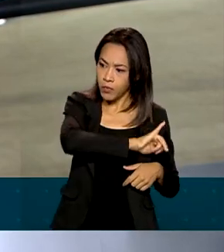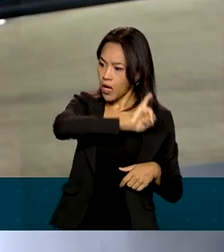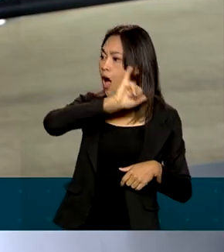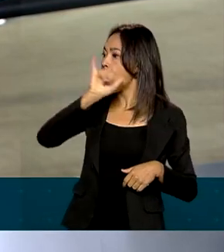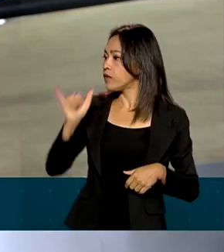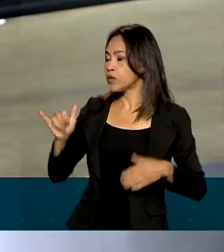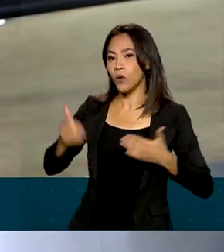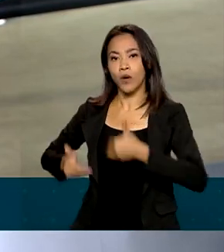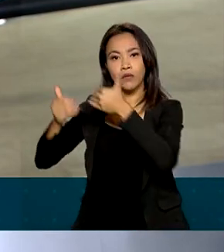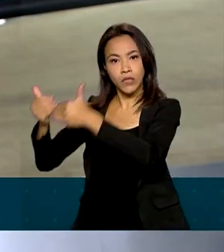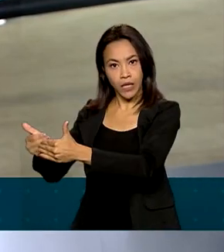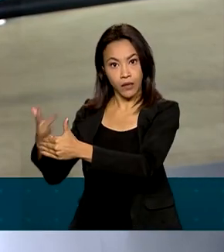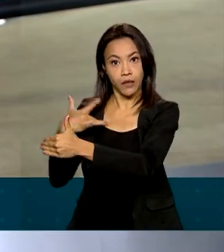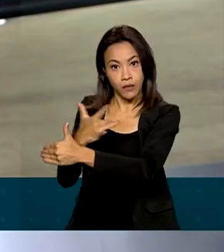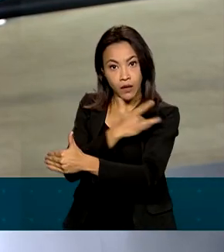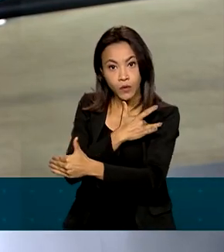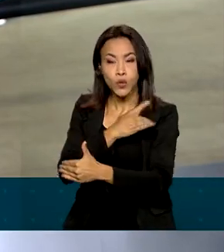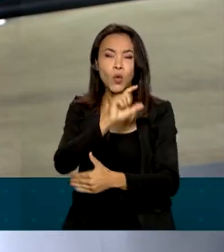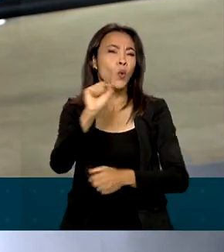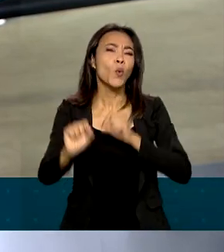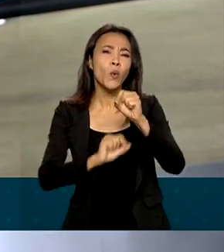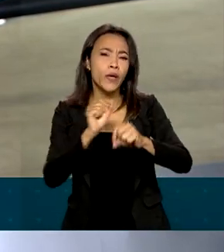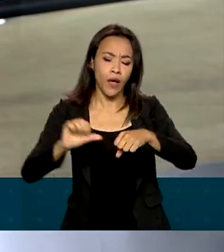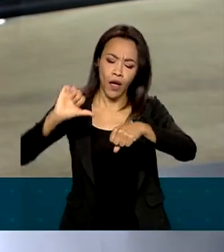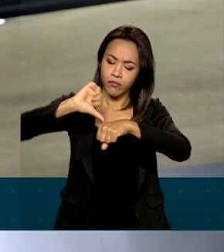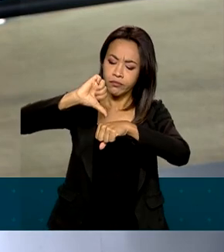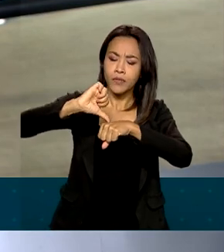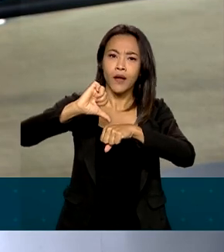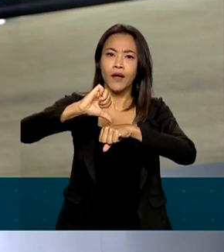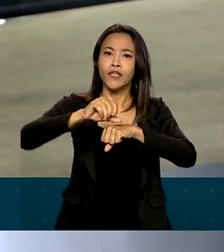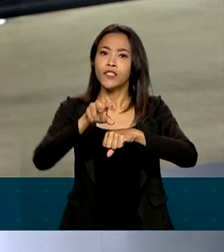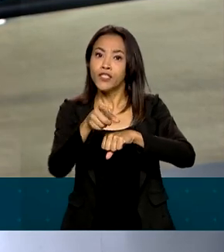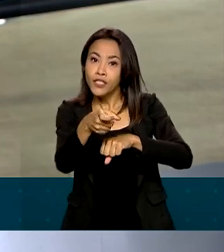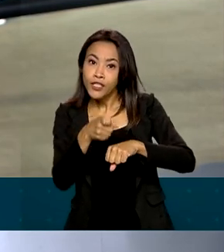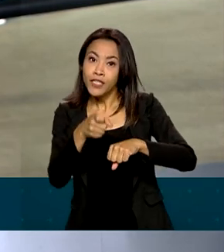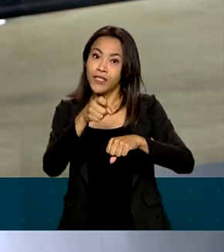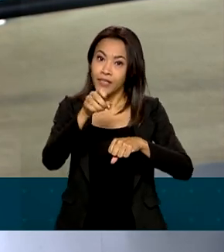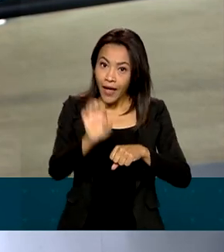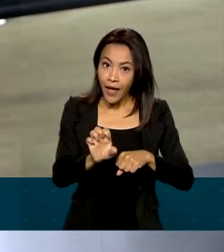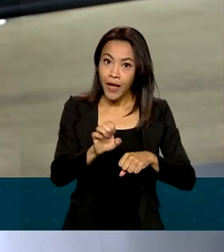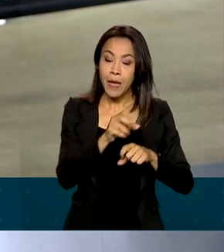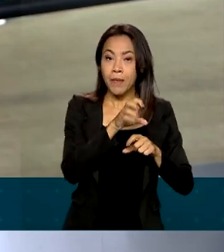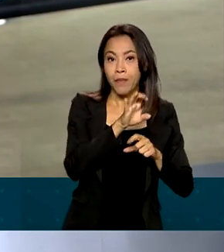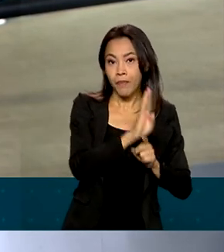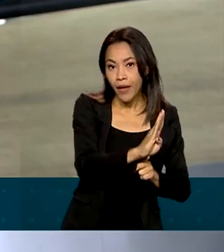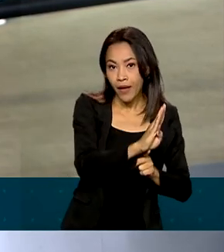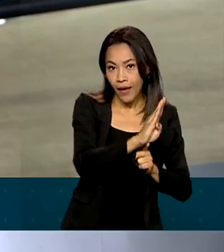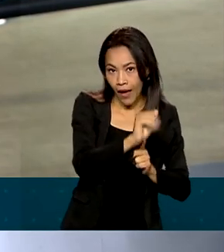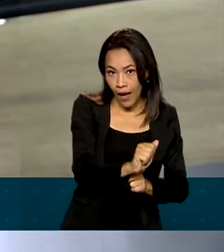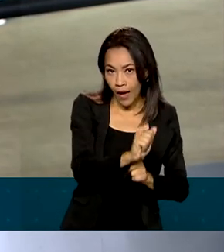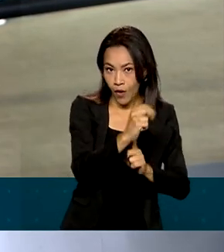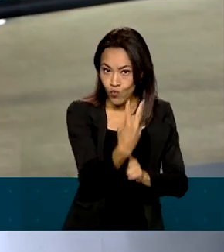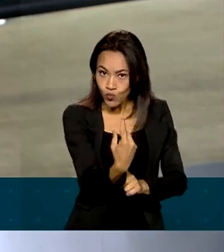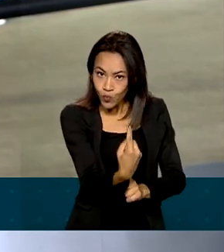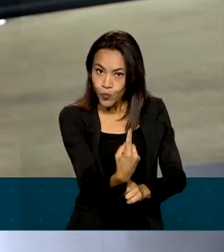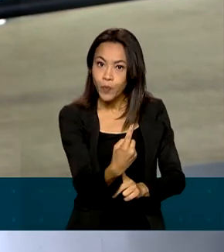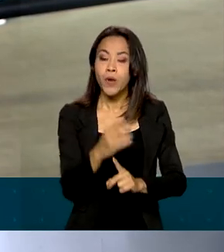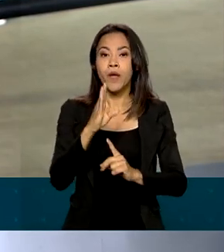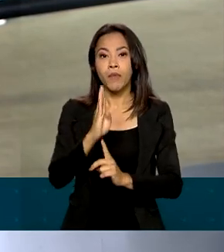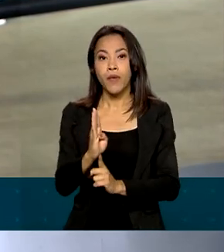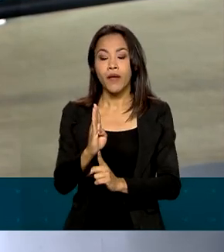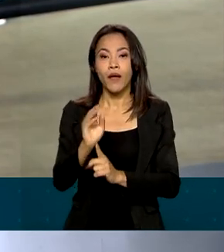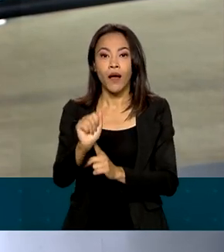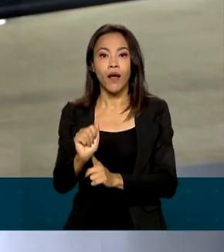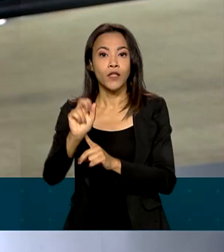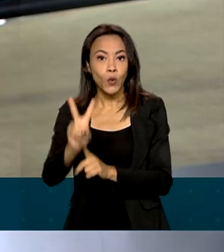da saúde né variando XLR combinação da subir linhagens B1 e B2 da variante o micro e foi uma